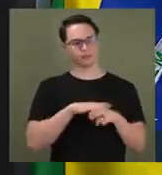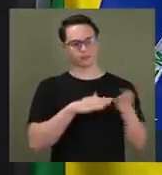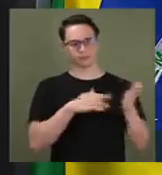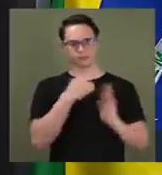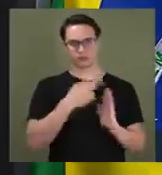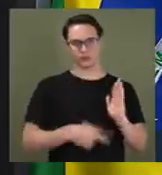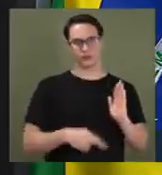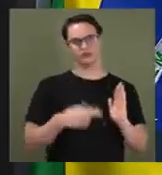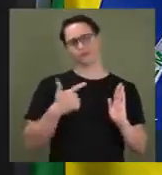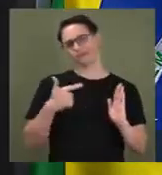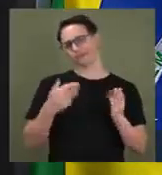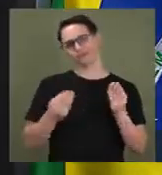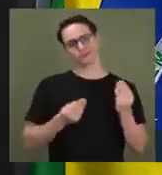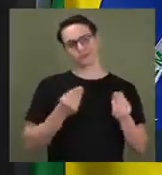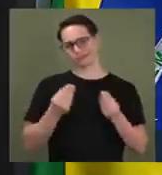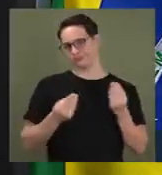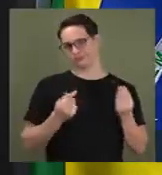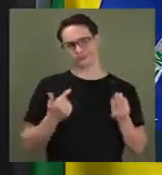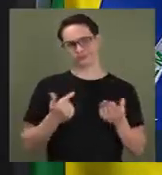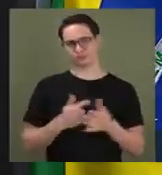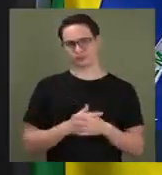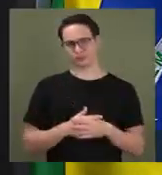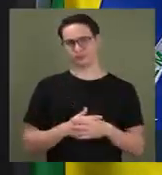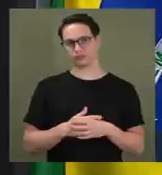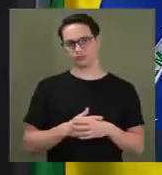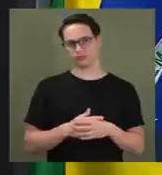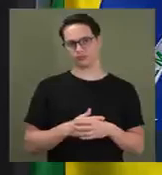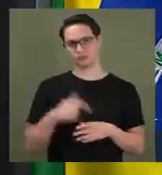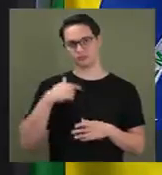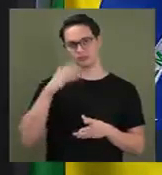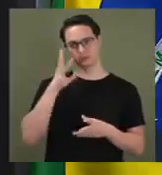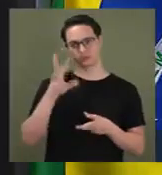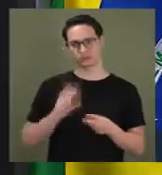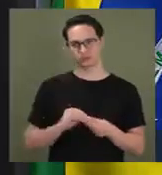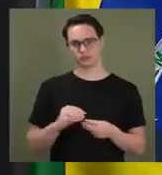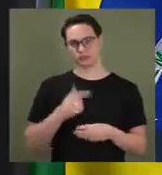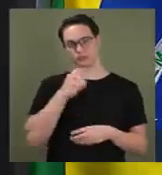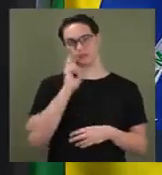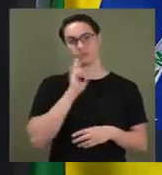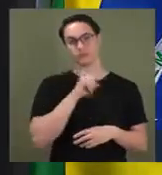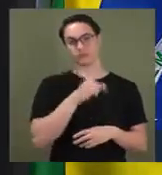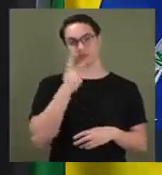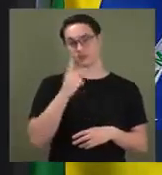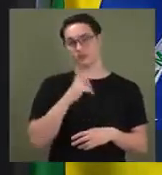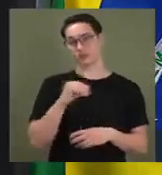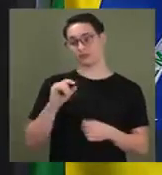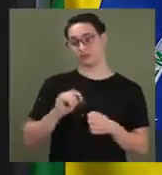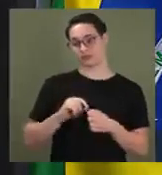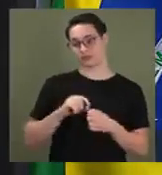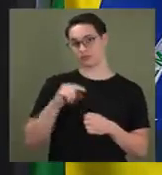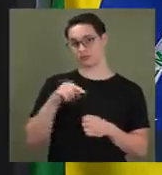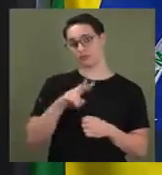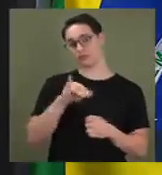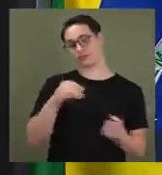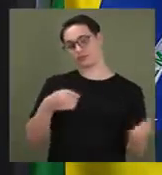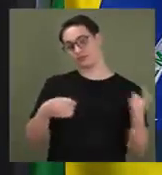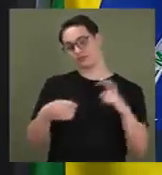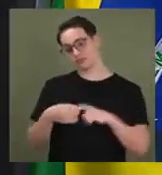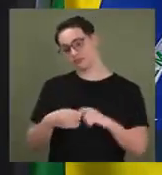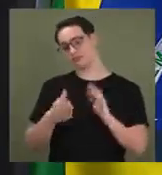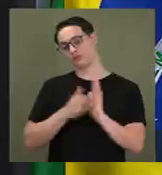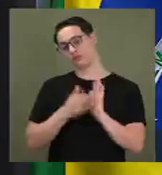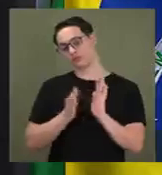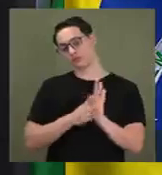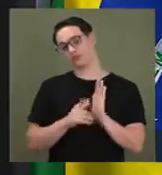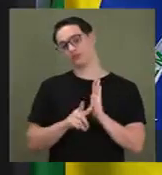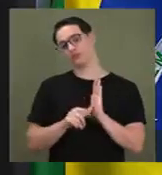que não dá, eu vou dizer aquilo que eu estou resumindo. Vossa Excelência disse: se fizer isso, pai, vai voltar, e daí atrasa ainda